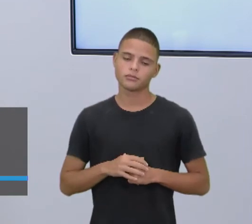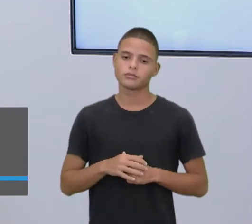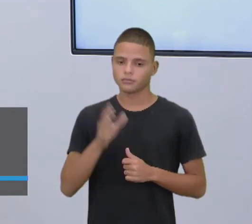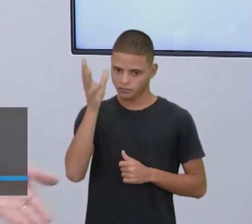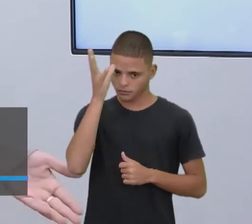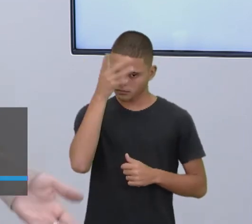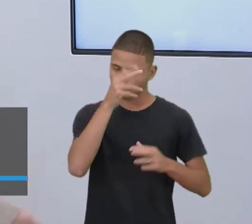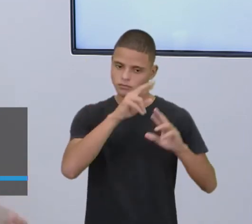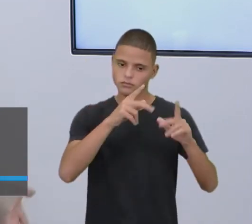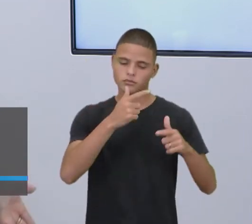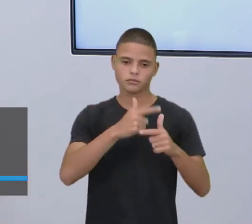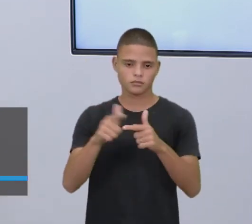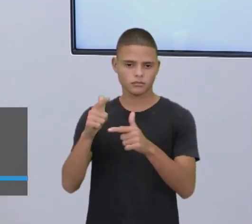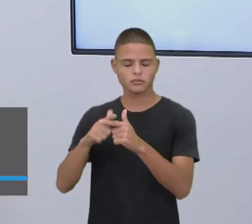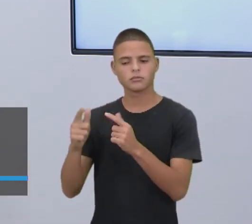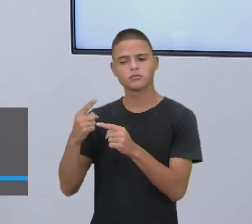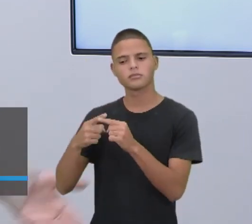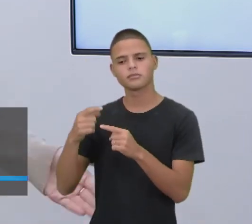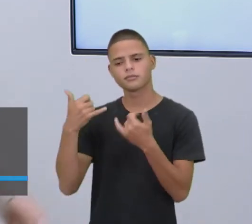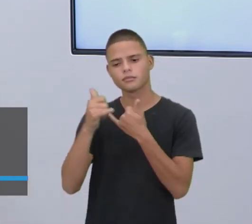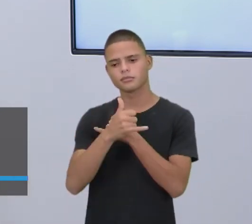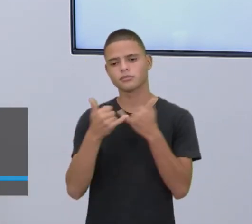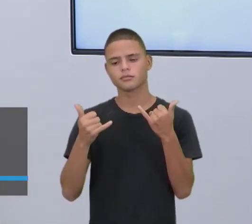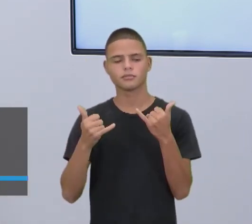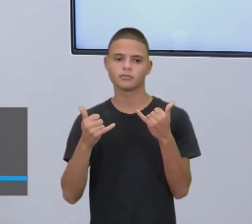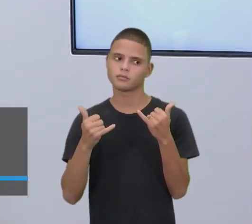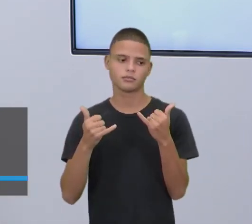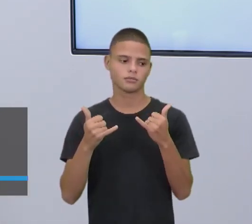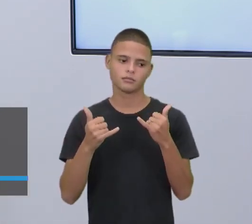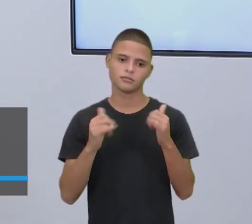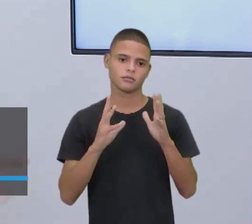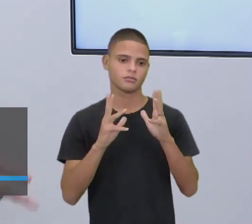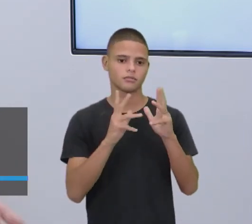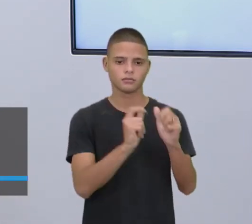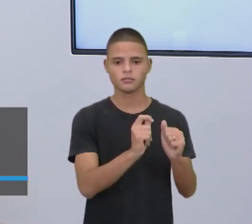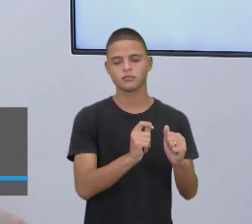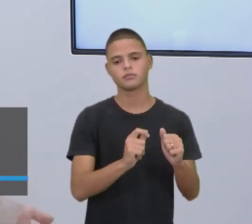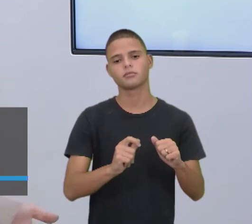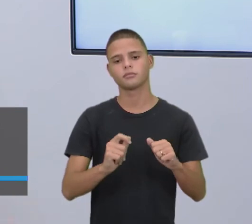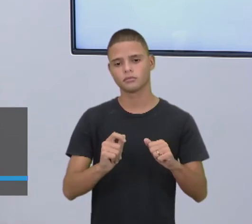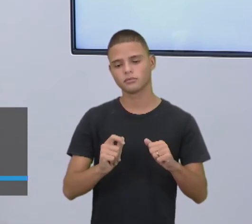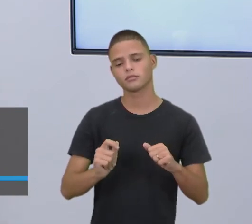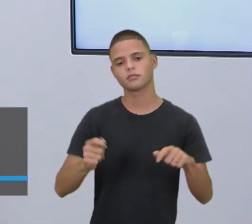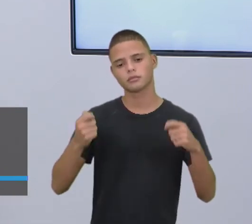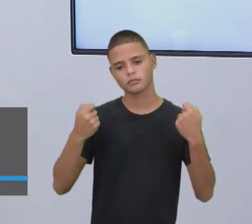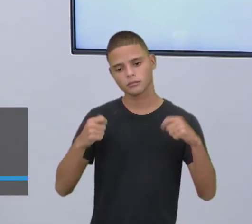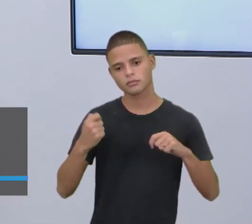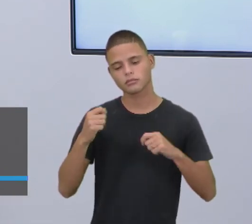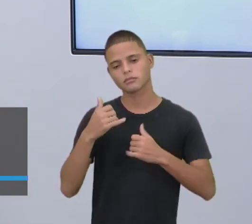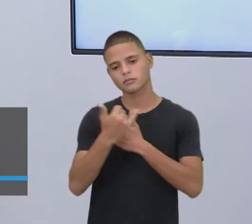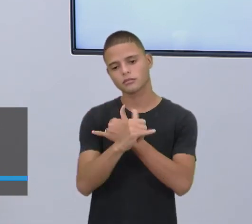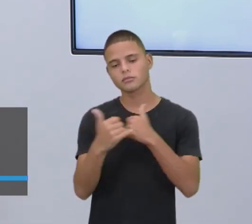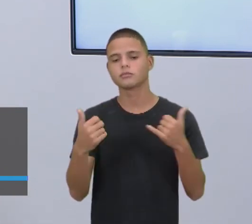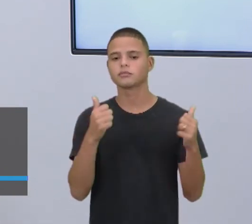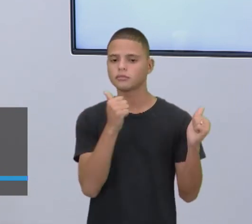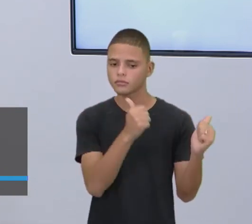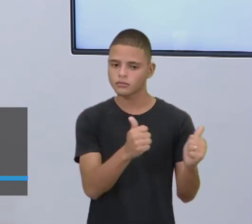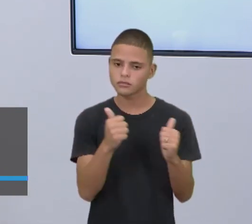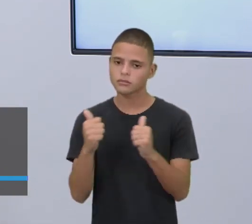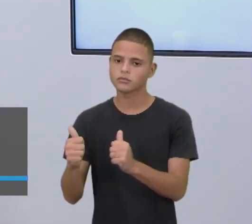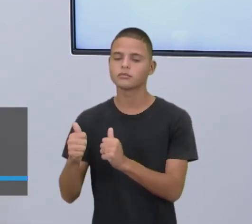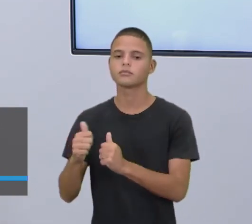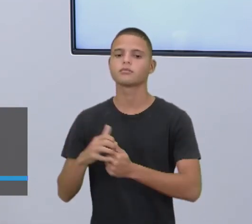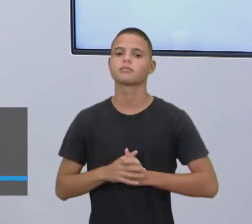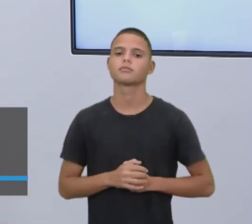várias questões, porque energia é tudo, né, gente? Sem energia a gente não faz nada, então que pelo menos essa energia seja oriunda de